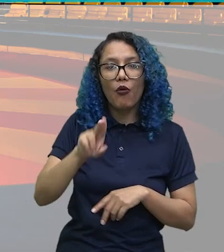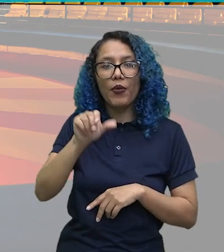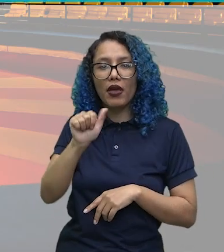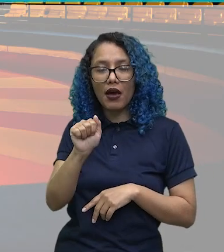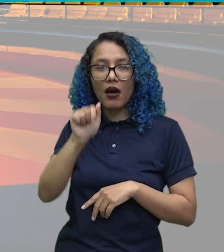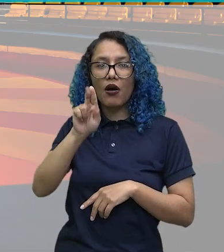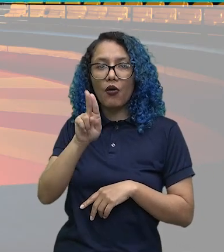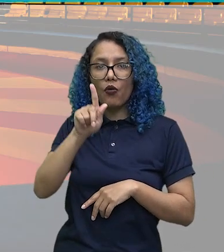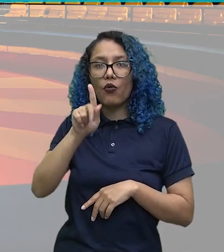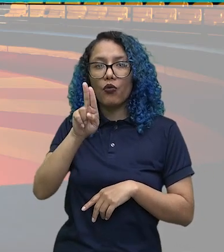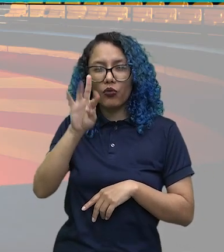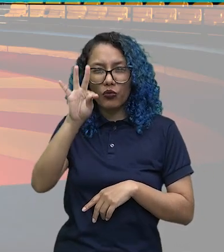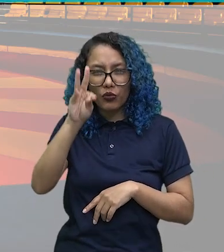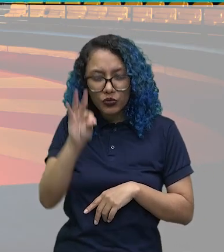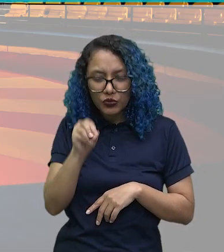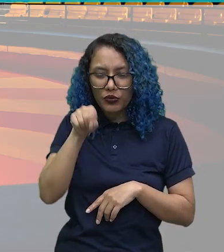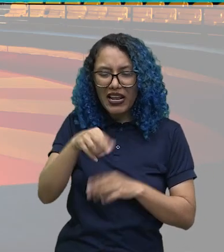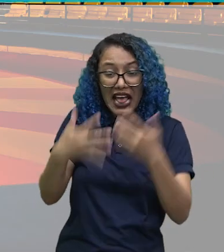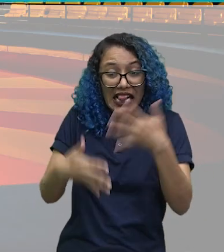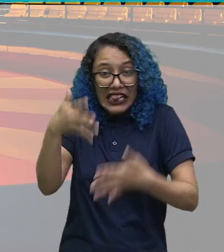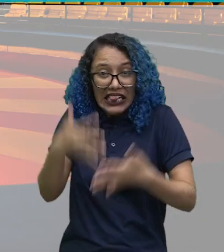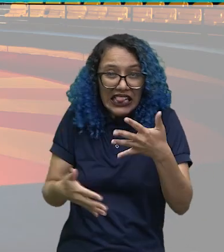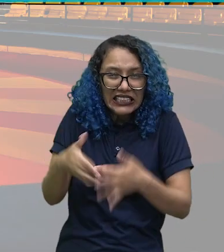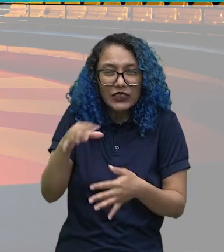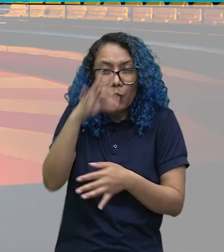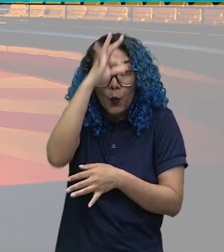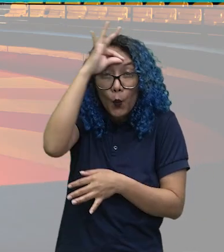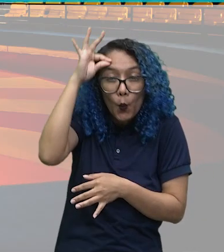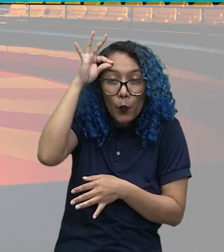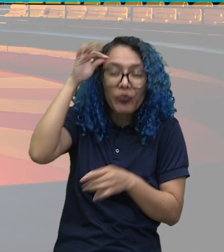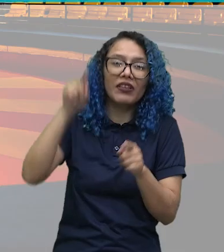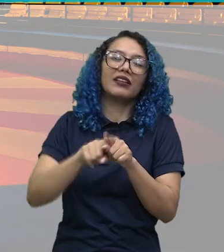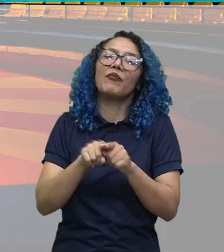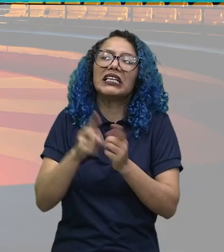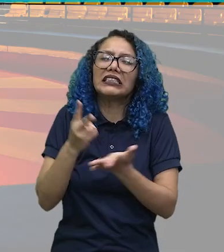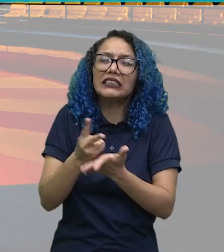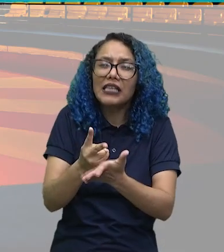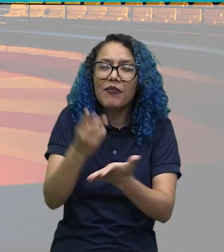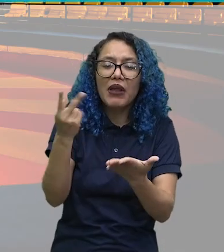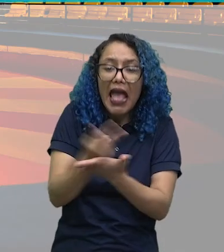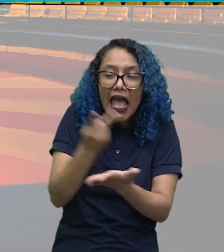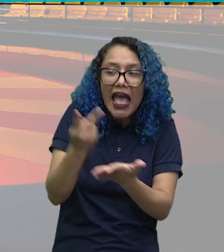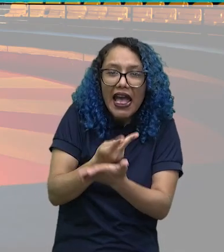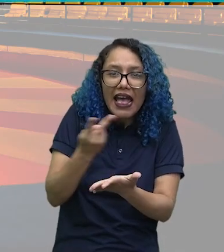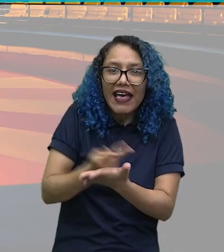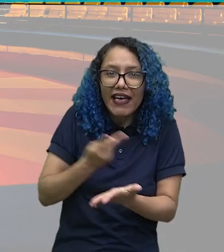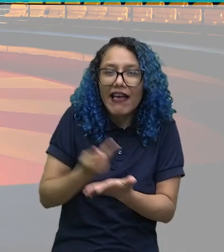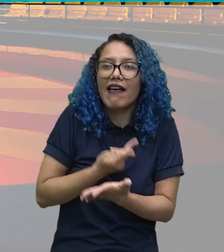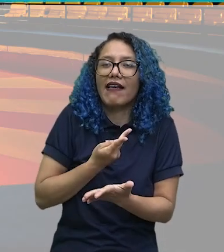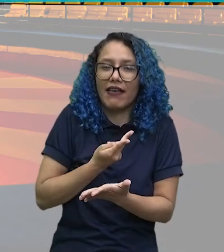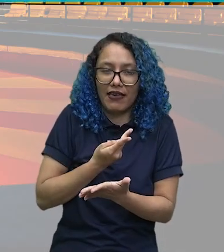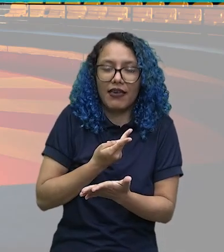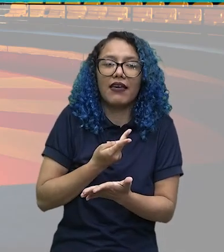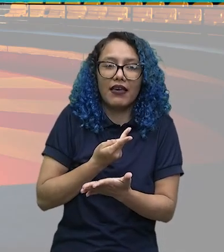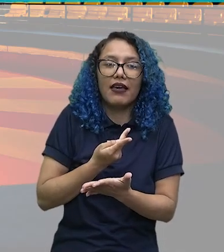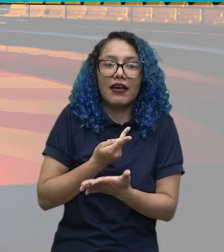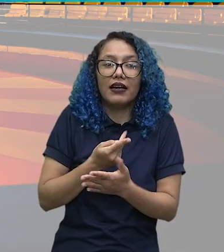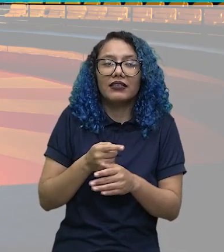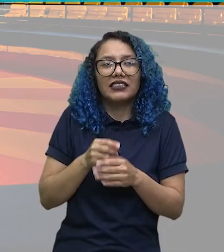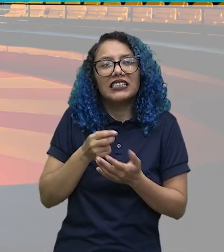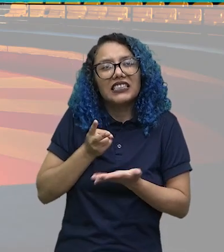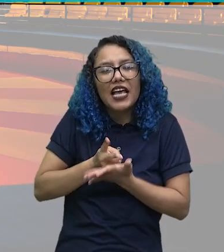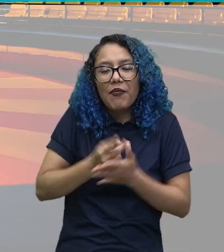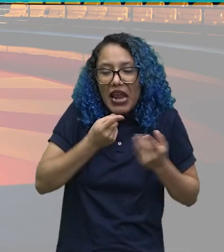Augusto. Ele é atrapalhado, ingênuo e levado ao erro, normalmente alvo